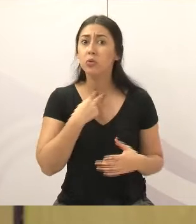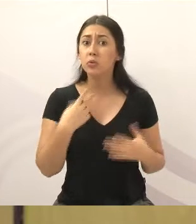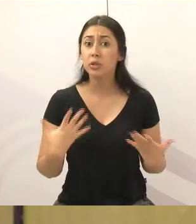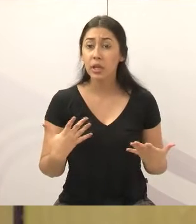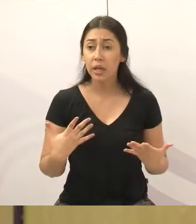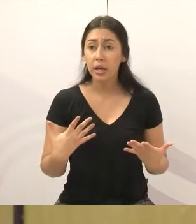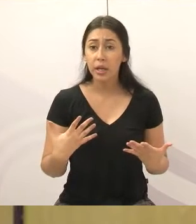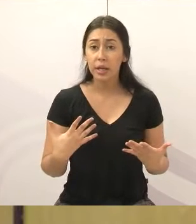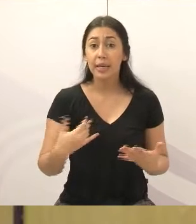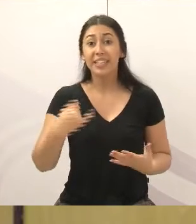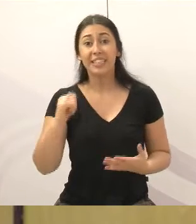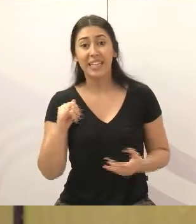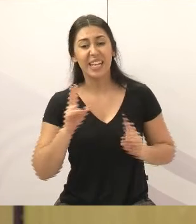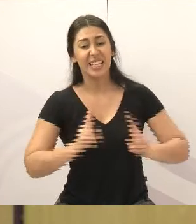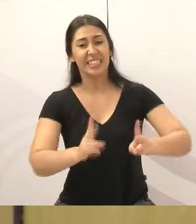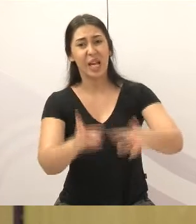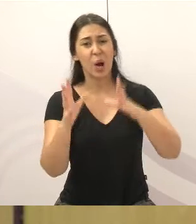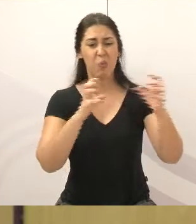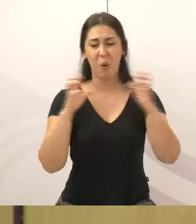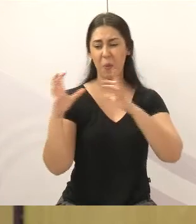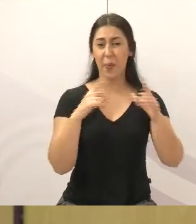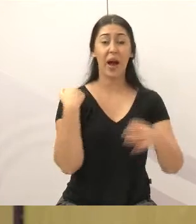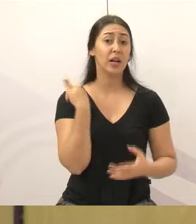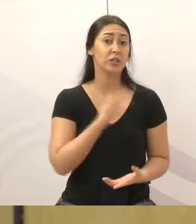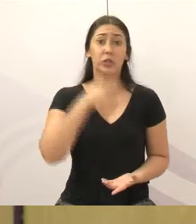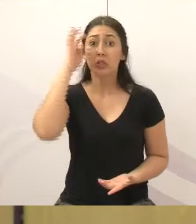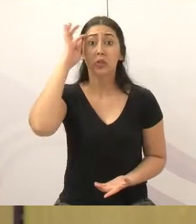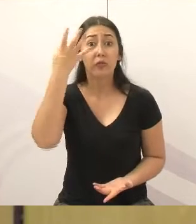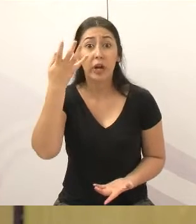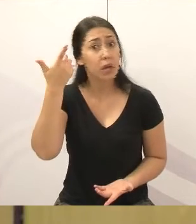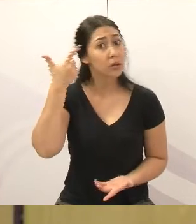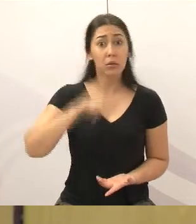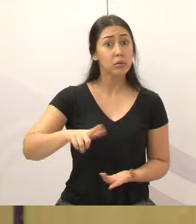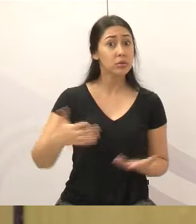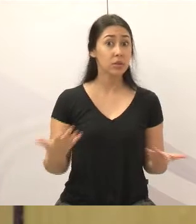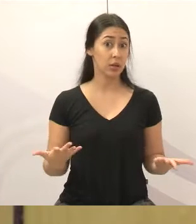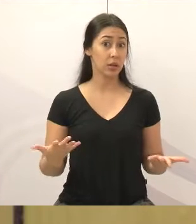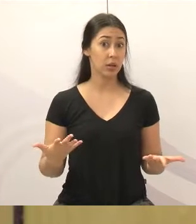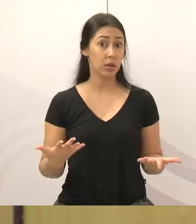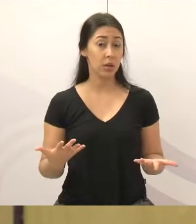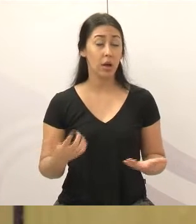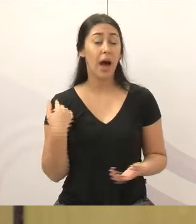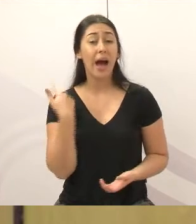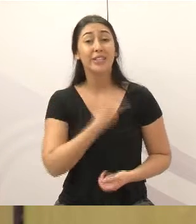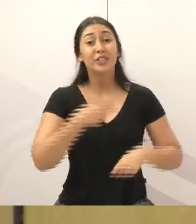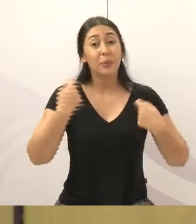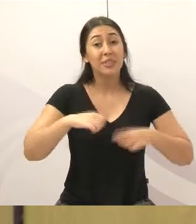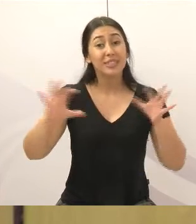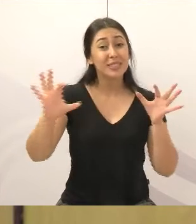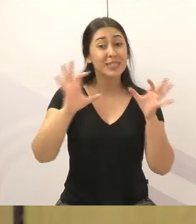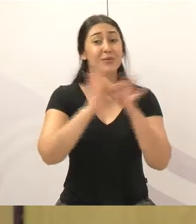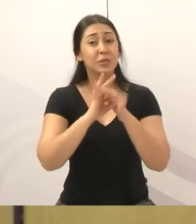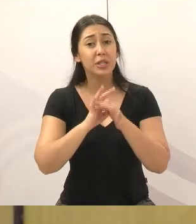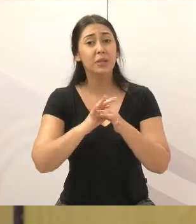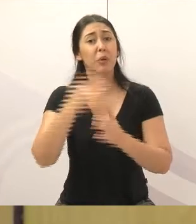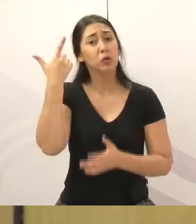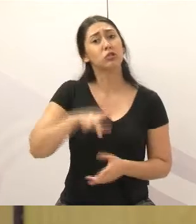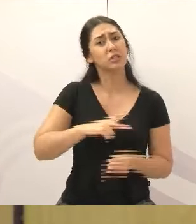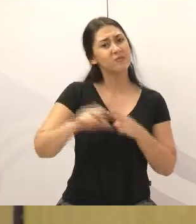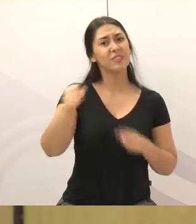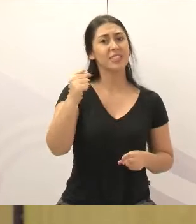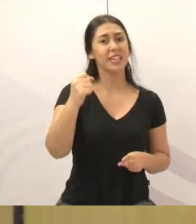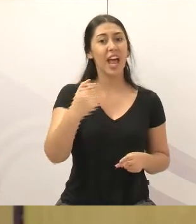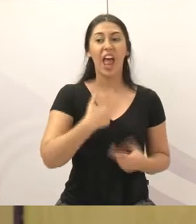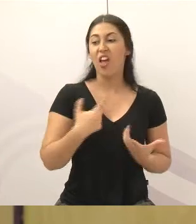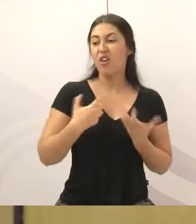é? Enquanto continuar isso, a gente não vai chegar num consenso. É como foi falado agora, a gente tem que se unir para combater isso. Ninguém quer o mal